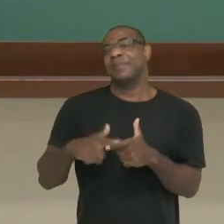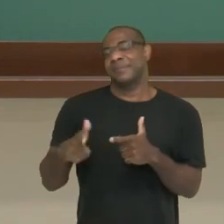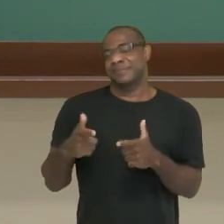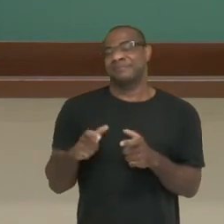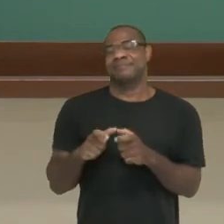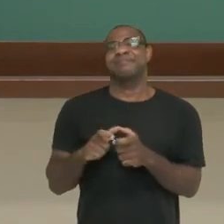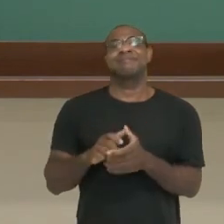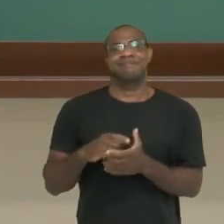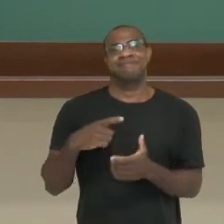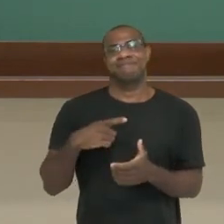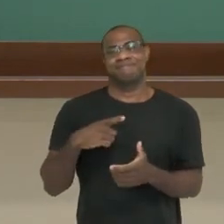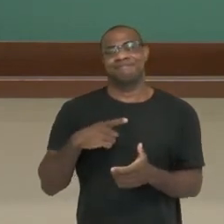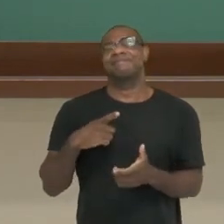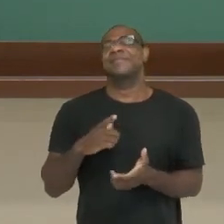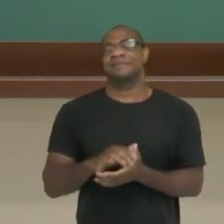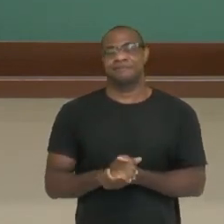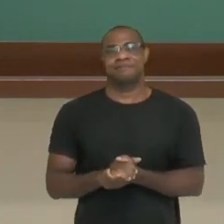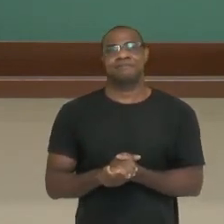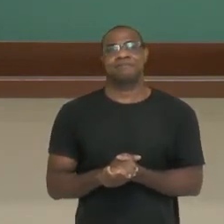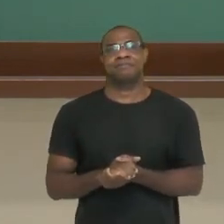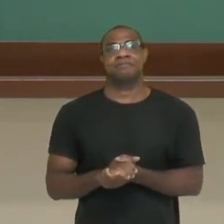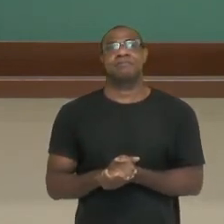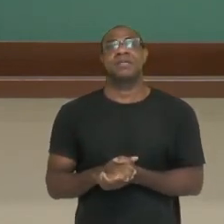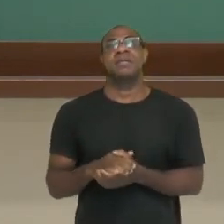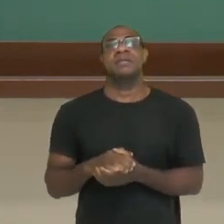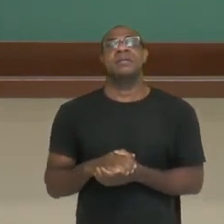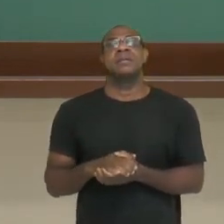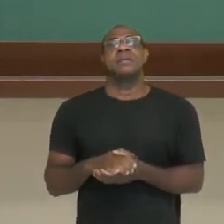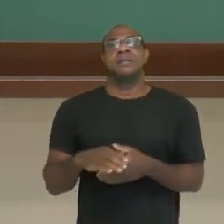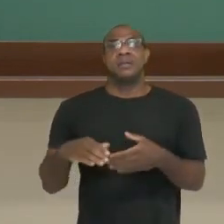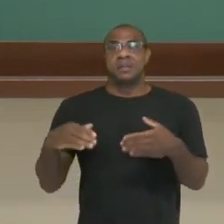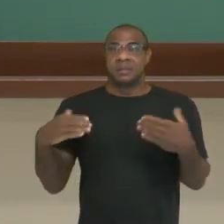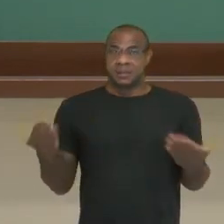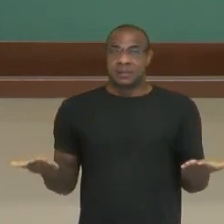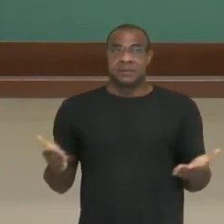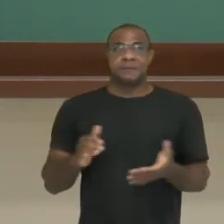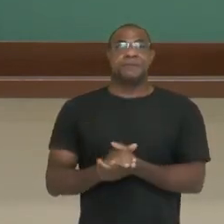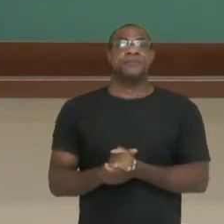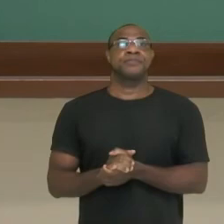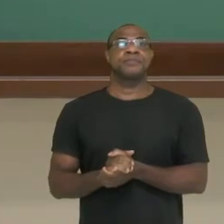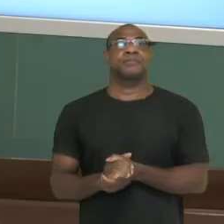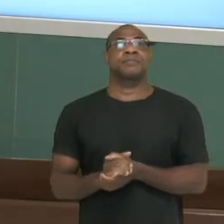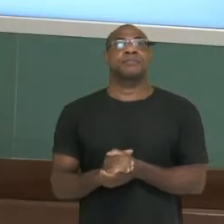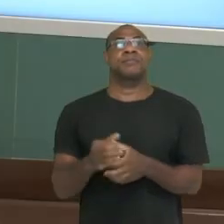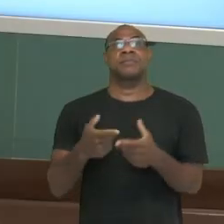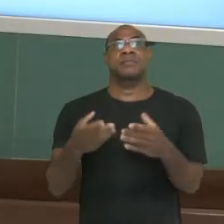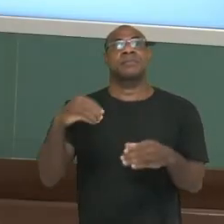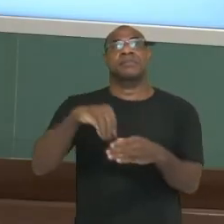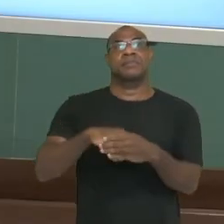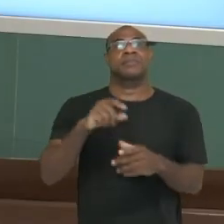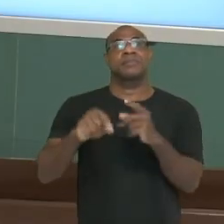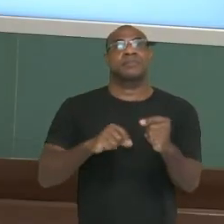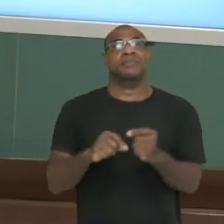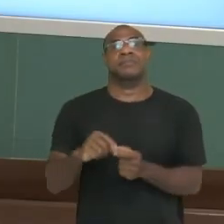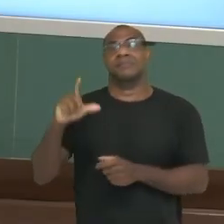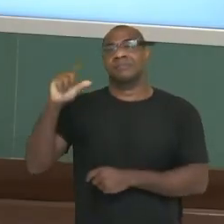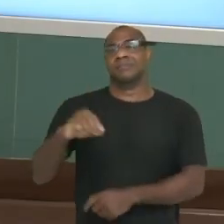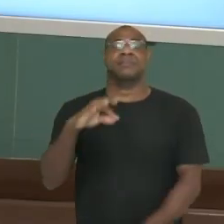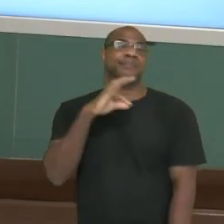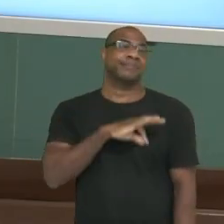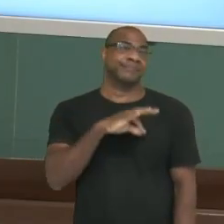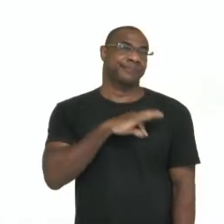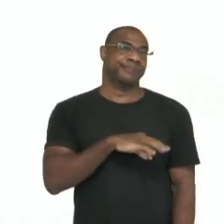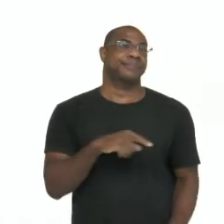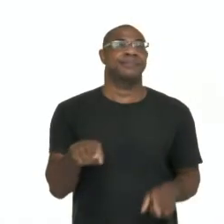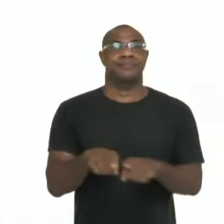inclusive internamente, levou a um desgaste aí da economia brasileira. Fatores internos. Devido aos baixos salários, a maioria